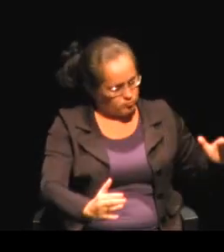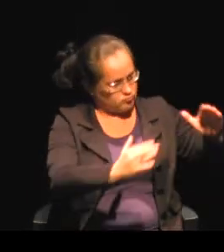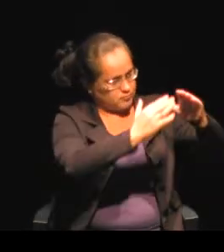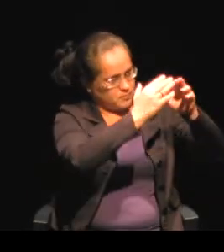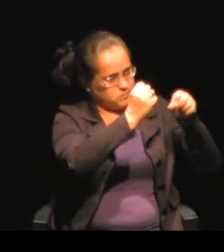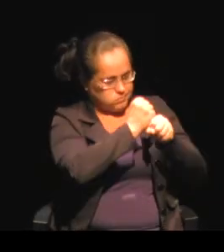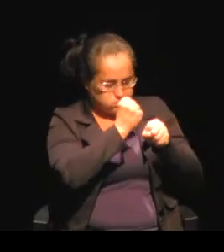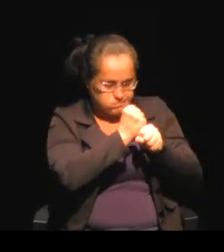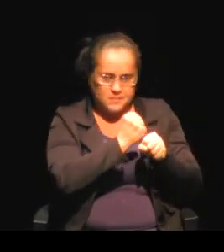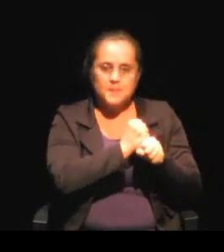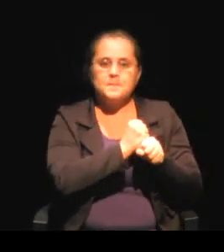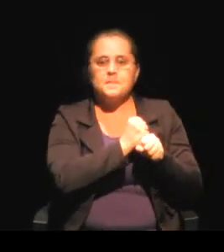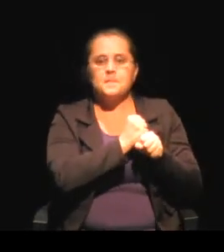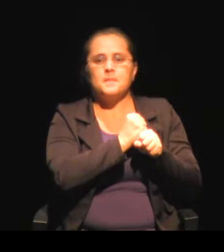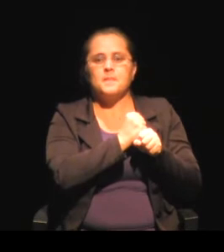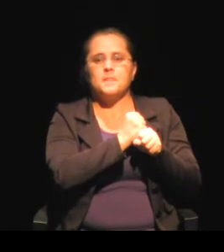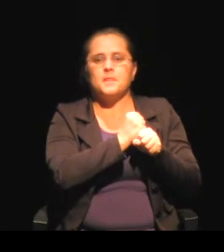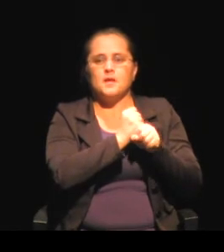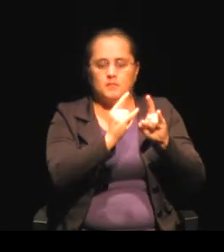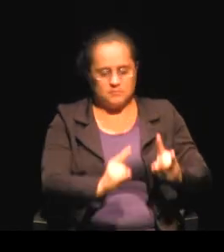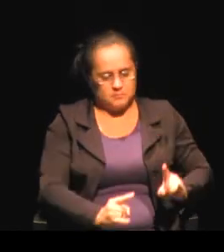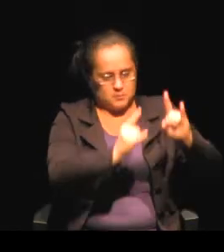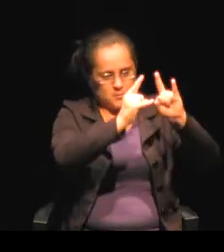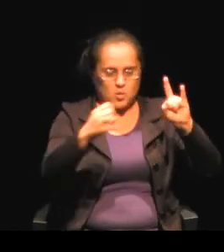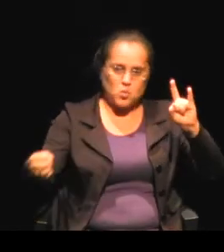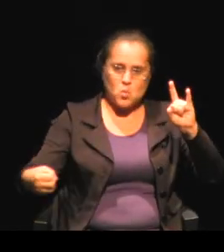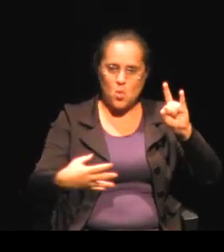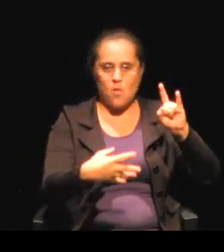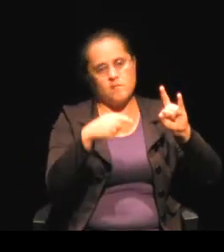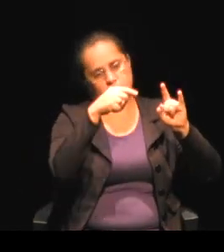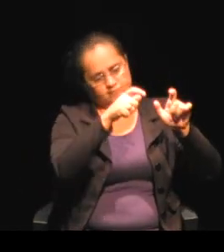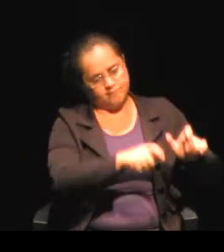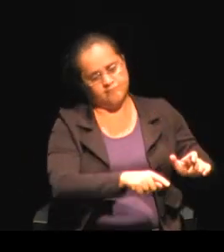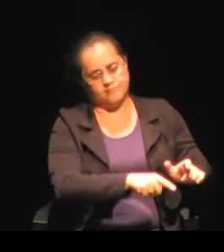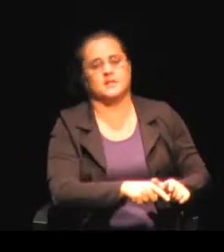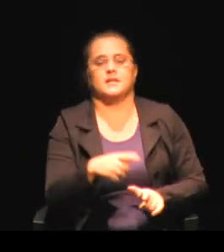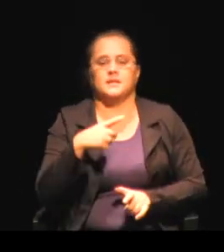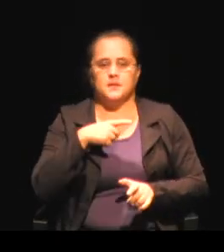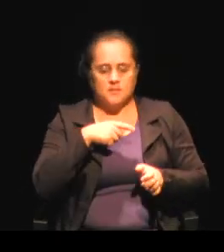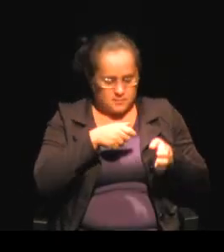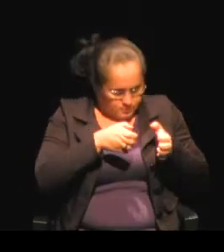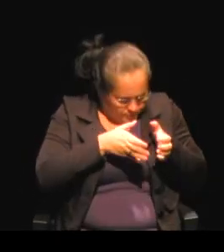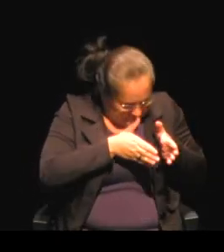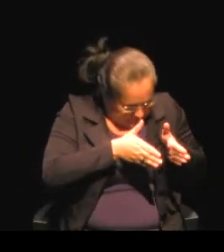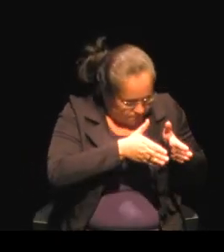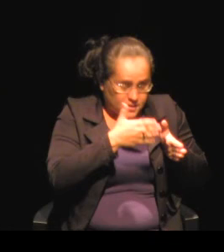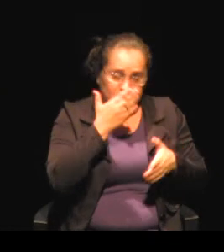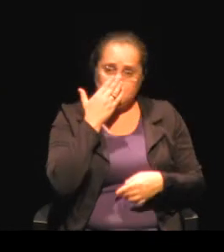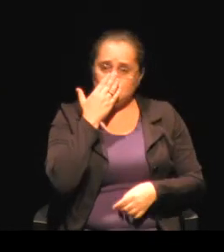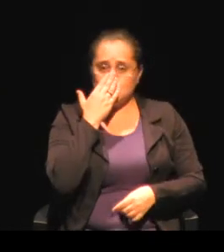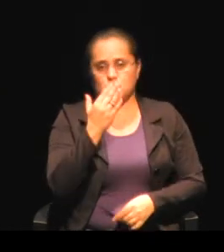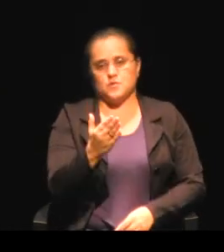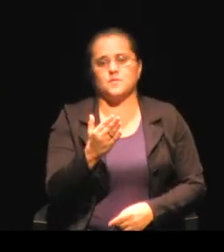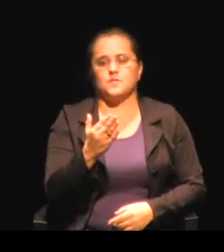gente reconstruiu o galpão, não aqui, reconstruiu ele aqui. E colocamos o nosso prédio novo aqui. Ó. O nosso prédio novo cria um grande vão, uma